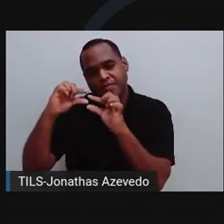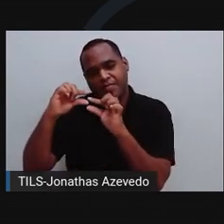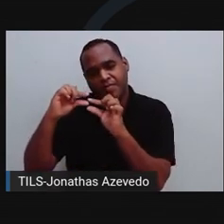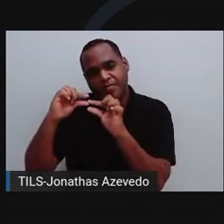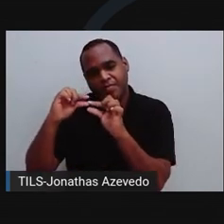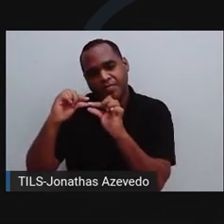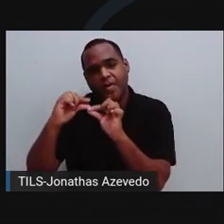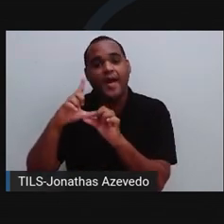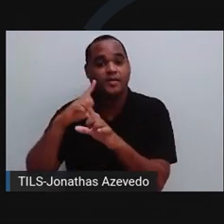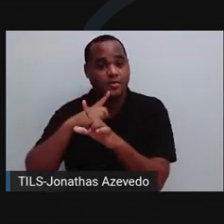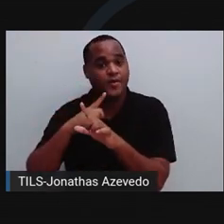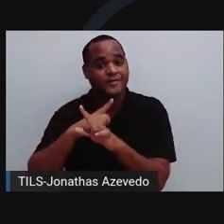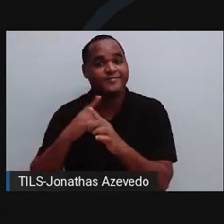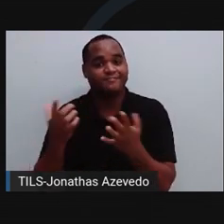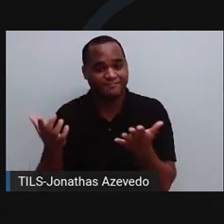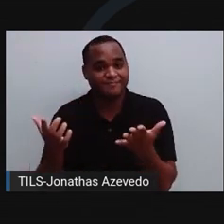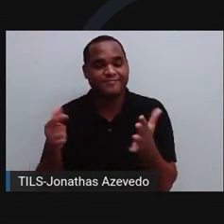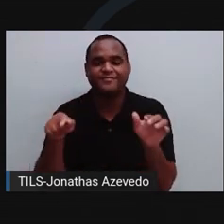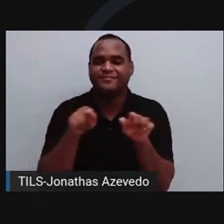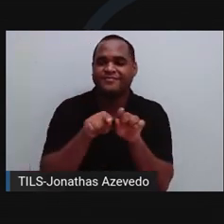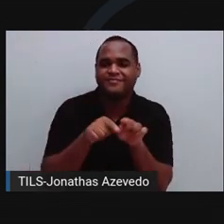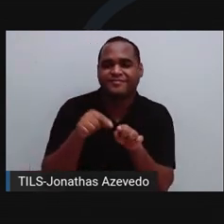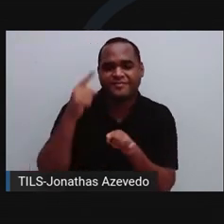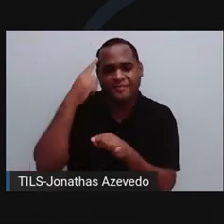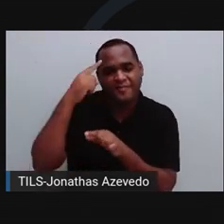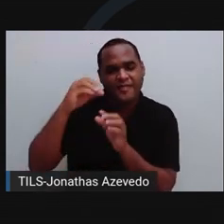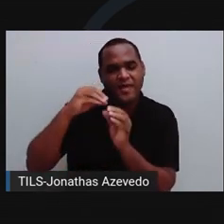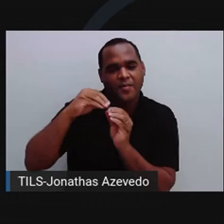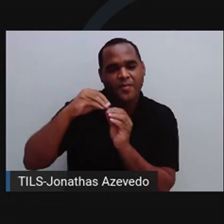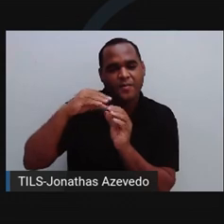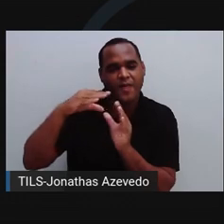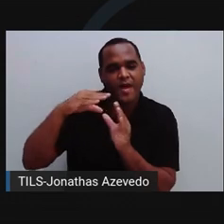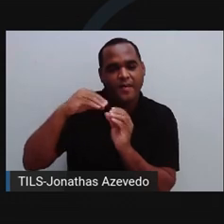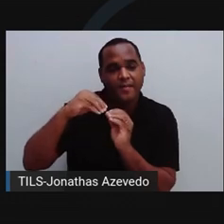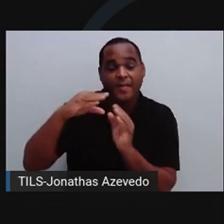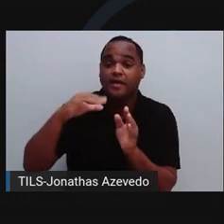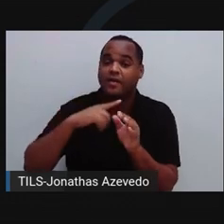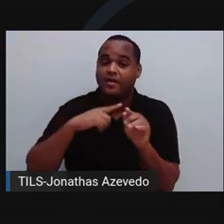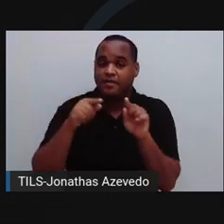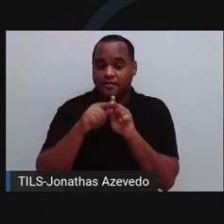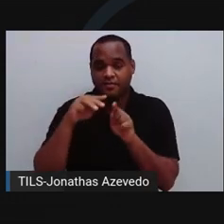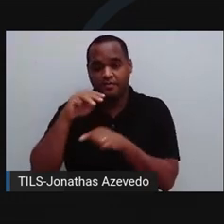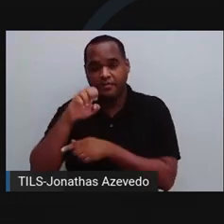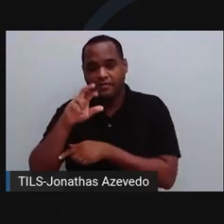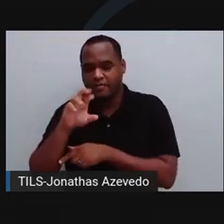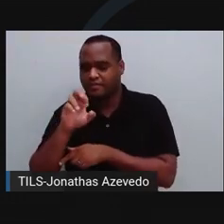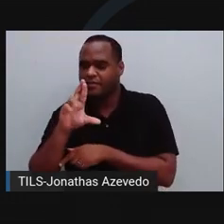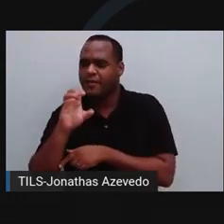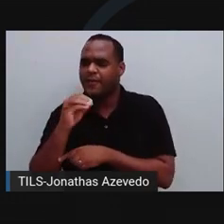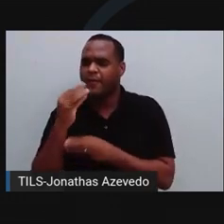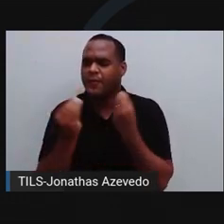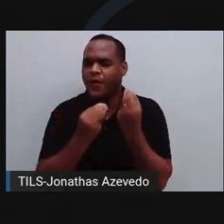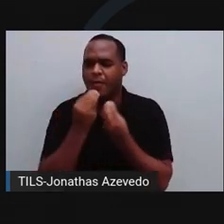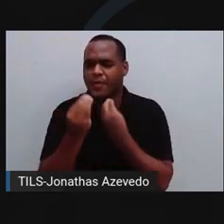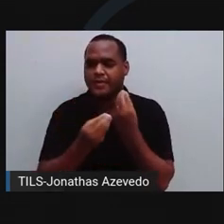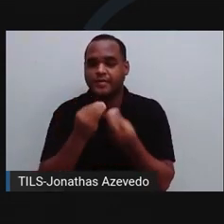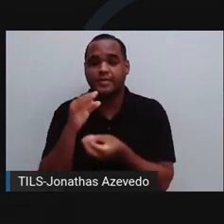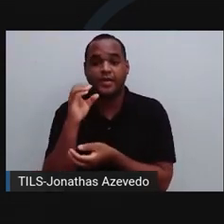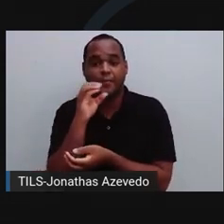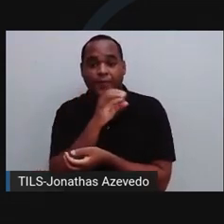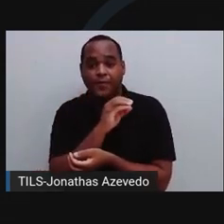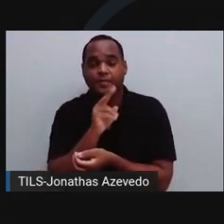maior temperatura. Assim, ao dilatar-se ou comprimir-se, o mercúrio vai marcando qual é a temperatura do